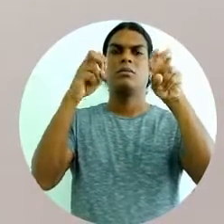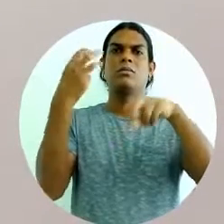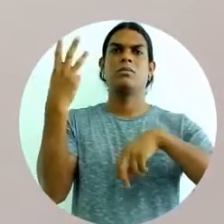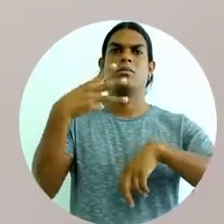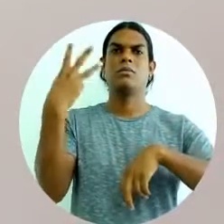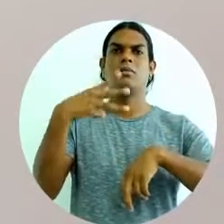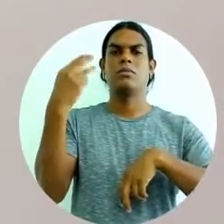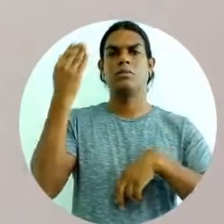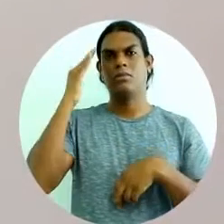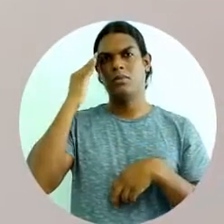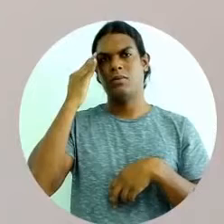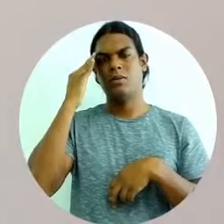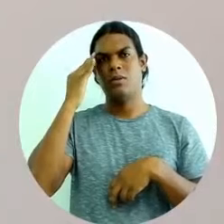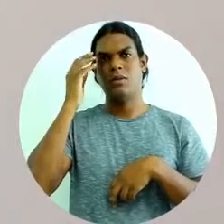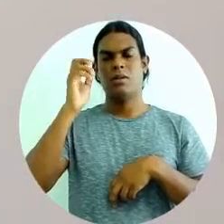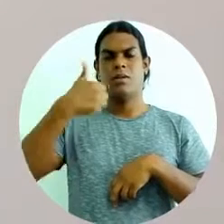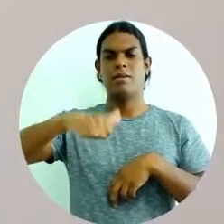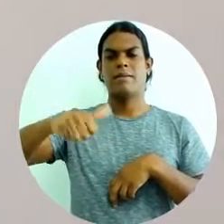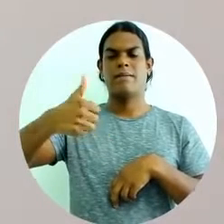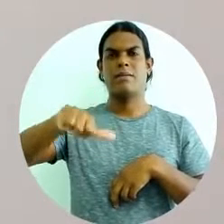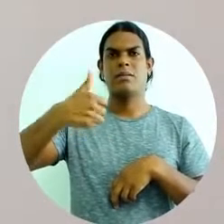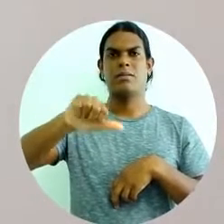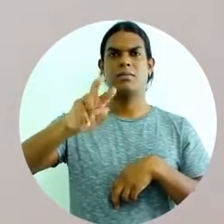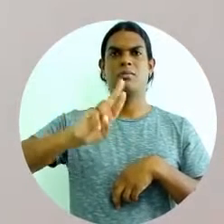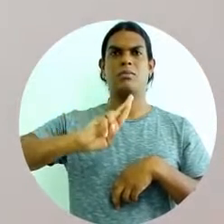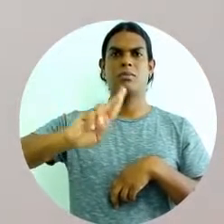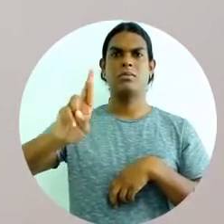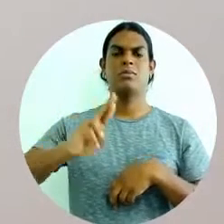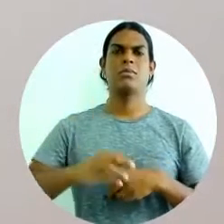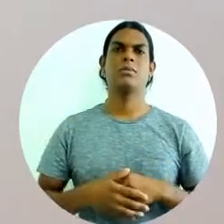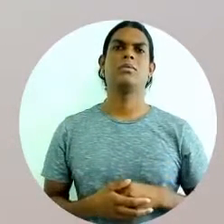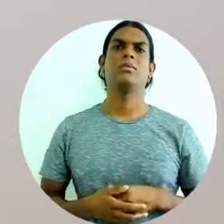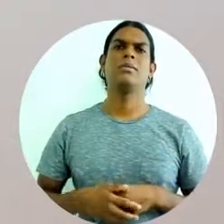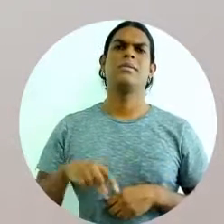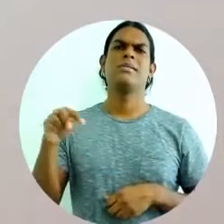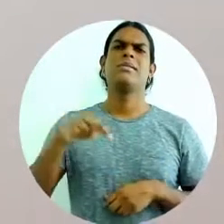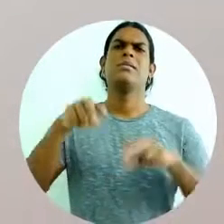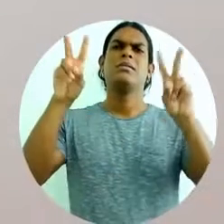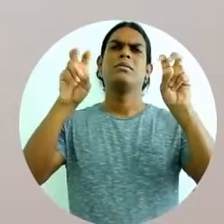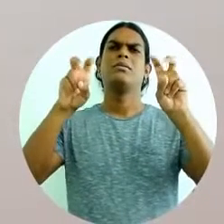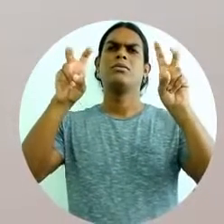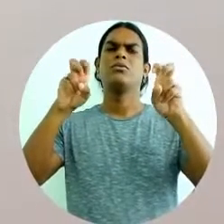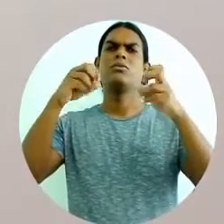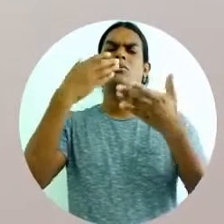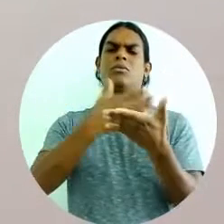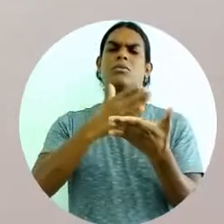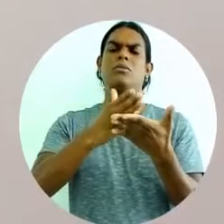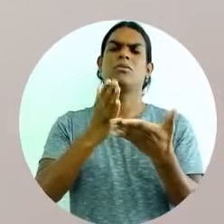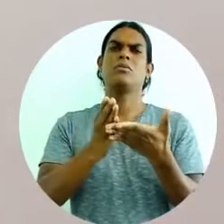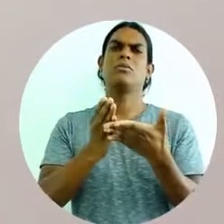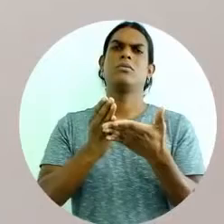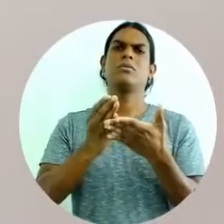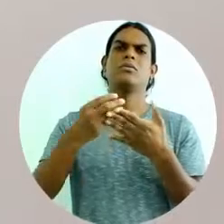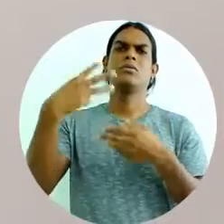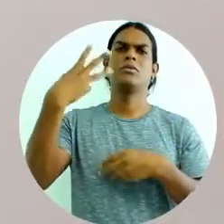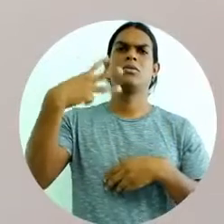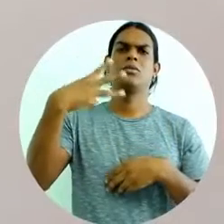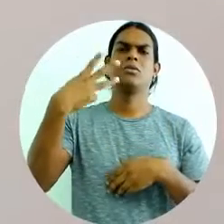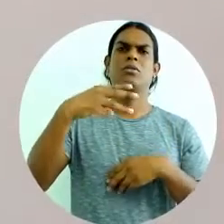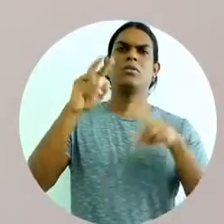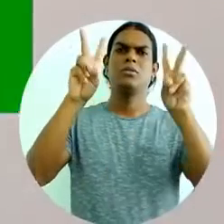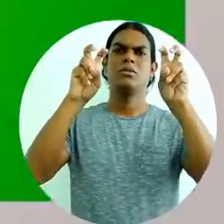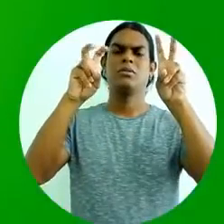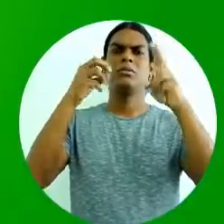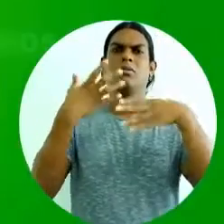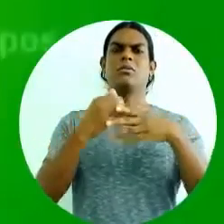é compreendendo a avaliação por resultados. A competência, ela divide-se em